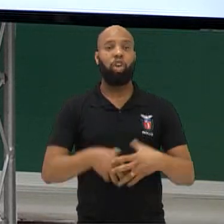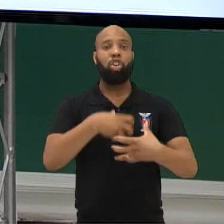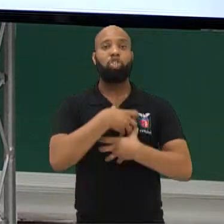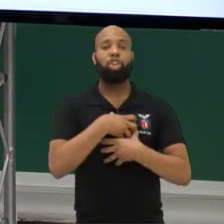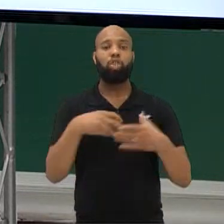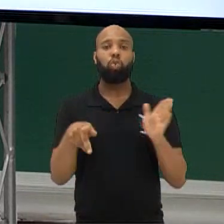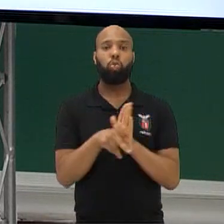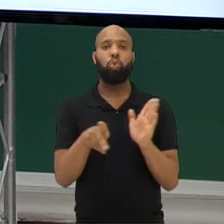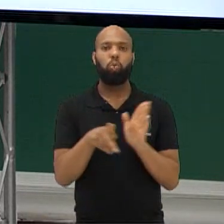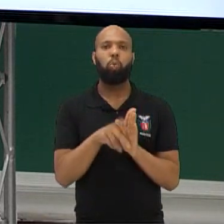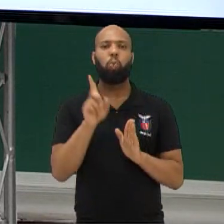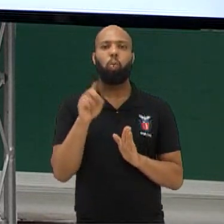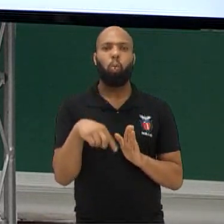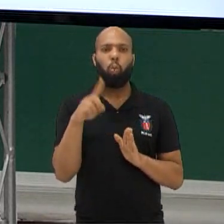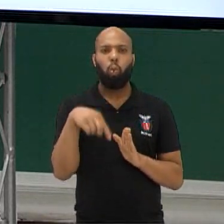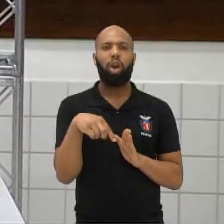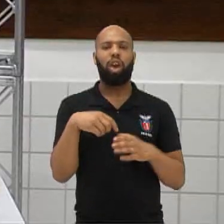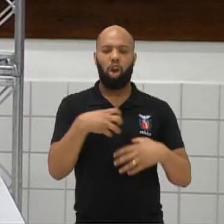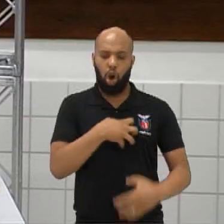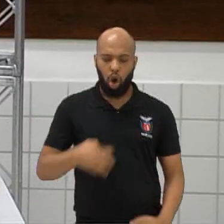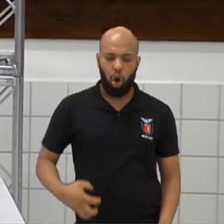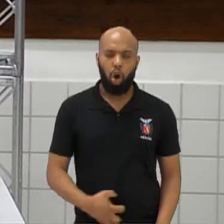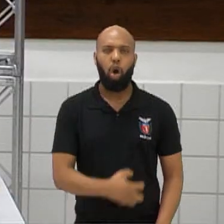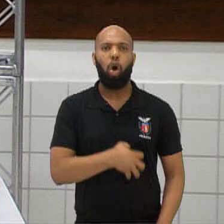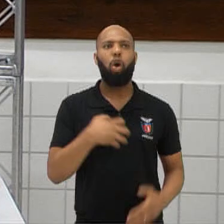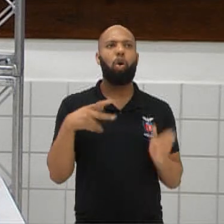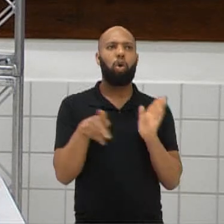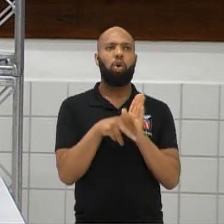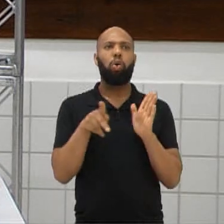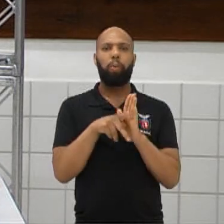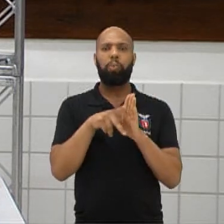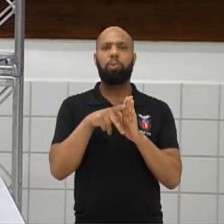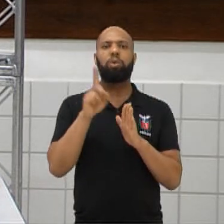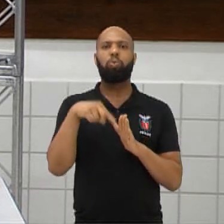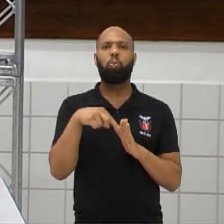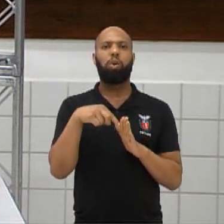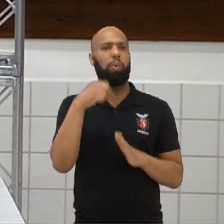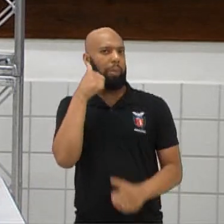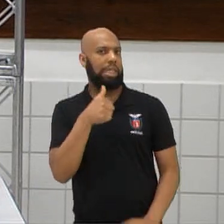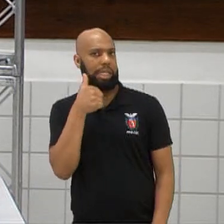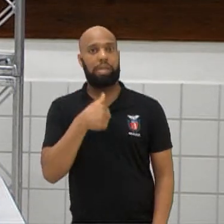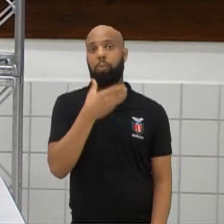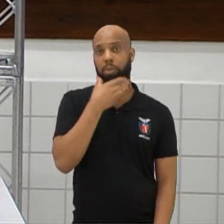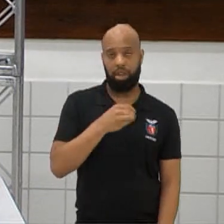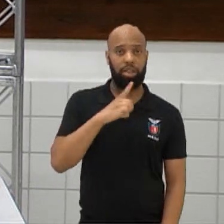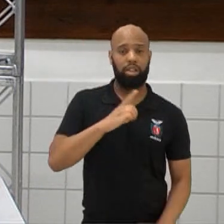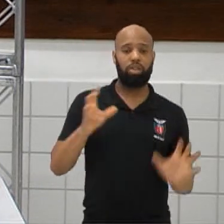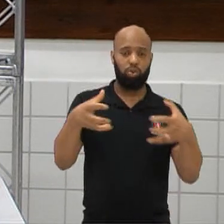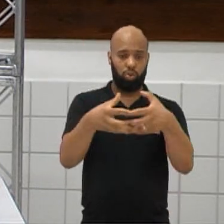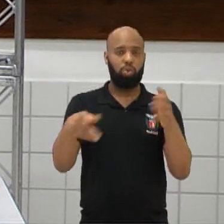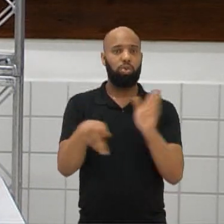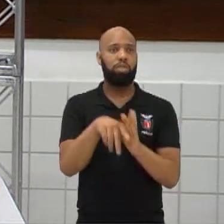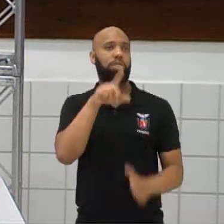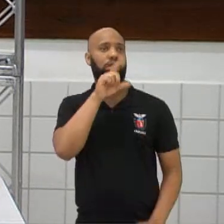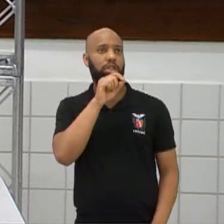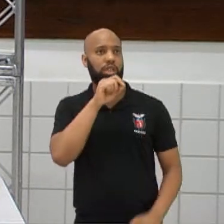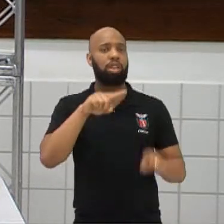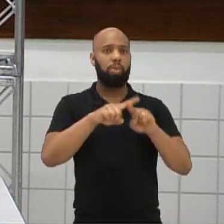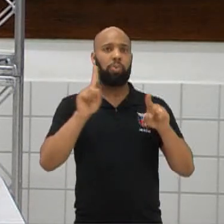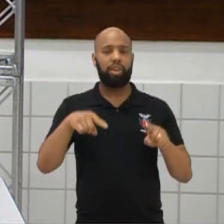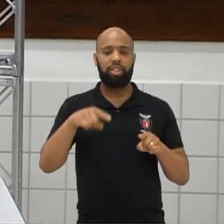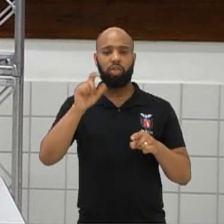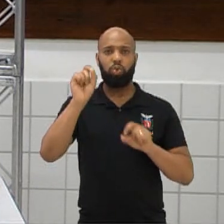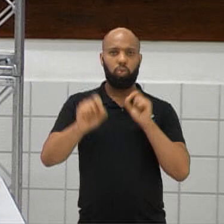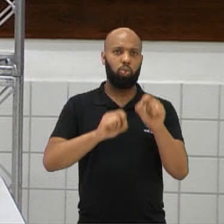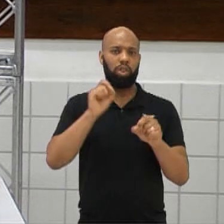Sistema reprodutivo. As aves, pessoal, elas vão apresentar dois sexos, o masculino e o feminino. Lembrando que elas são ovíparas, tá?